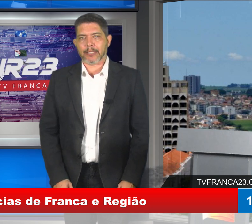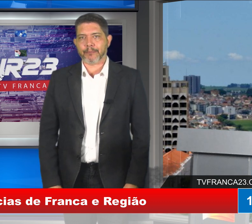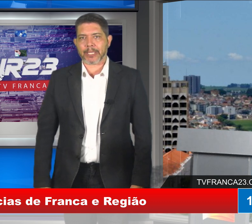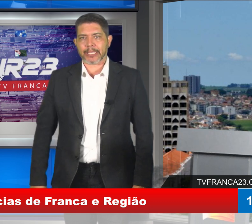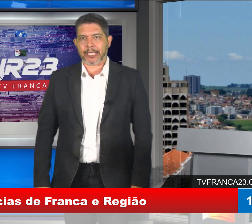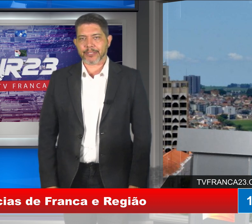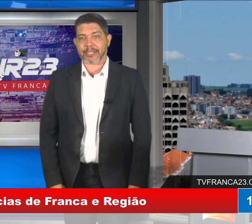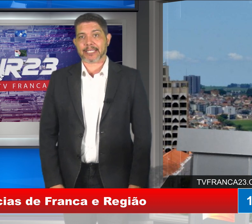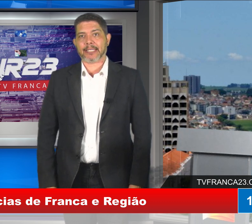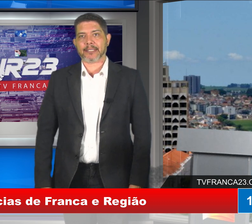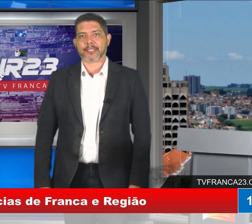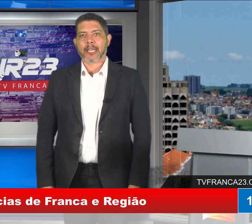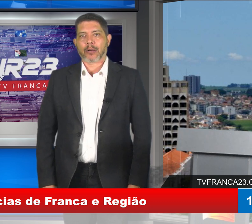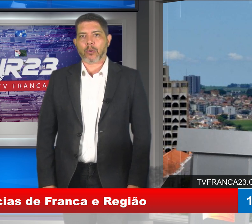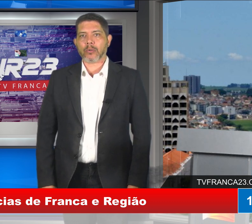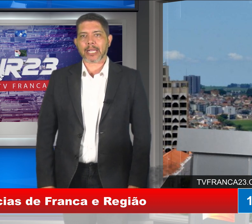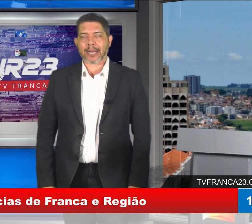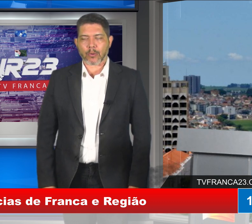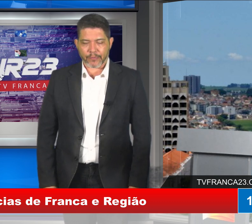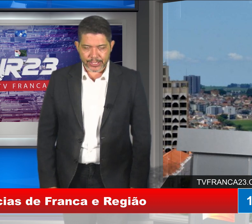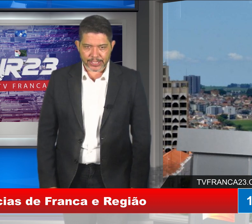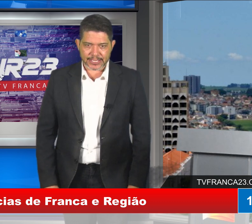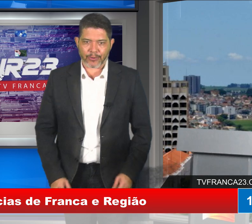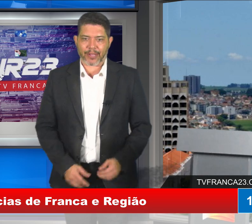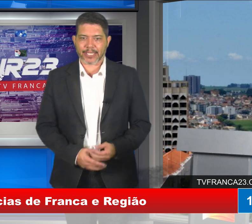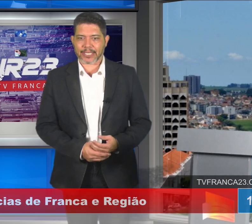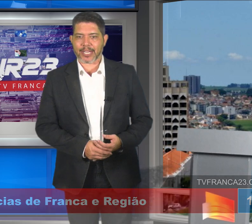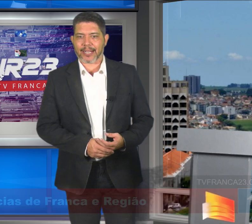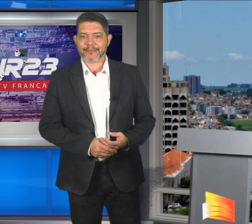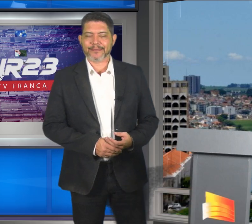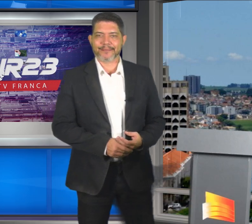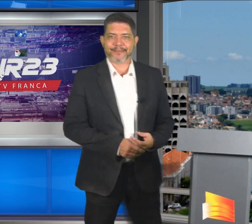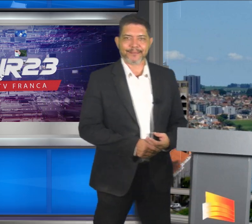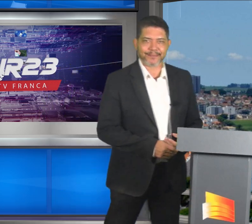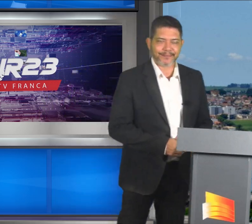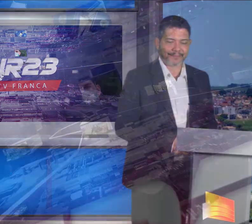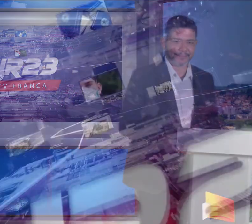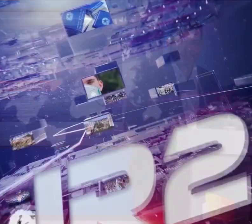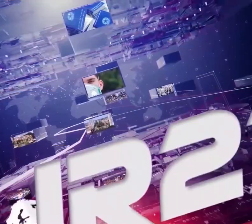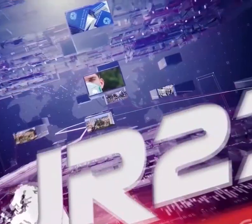nova campanha de vacinas contra a Covid-19. Até já.